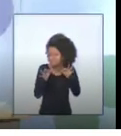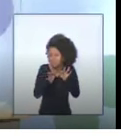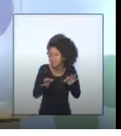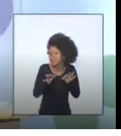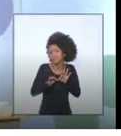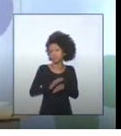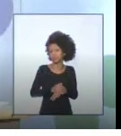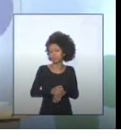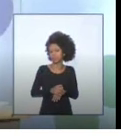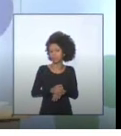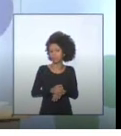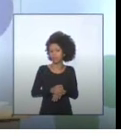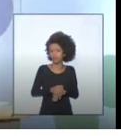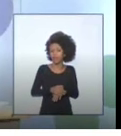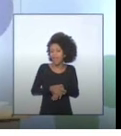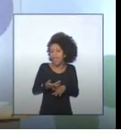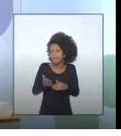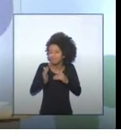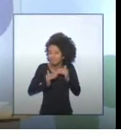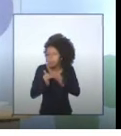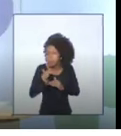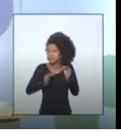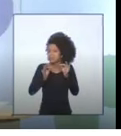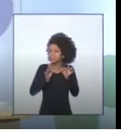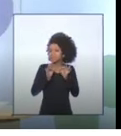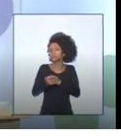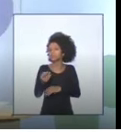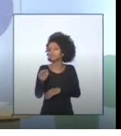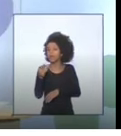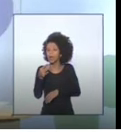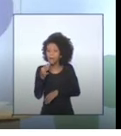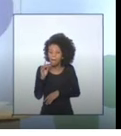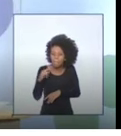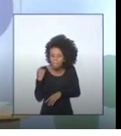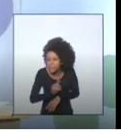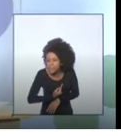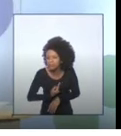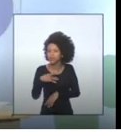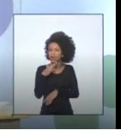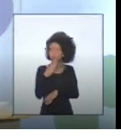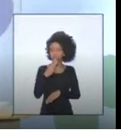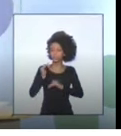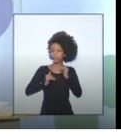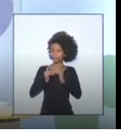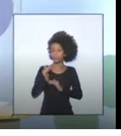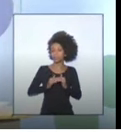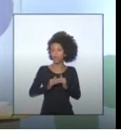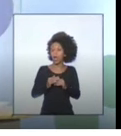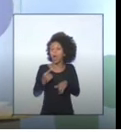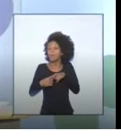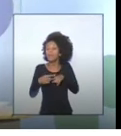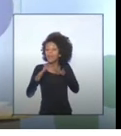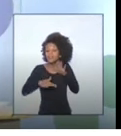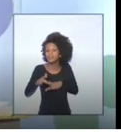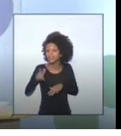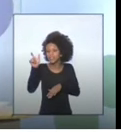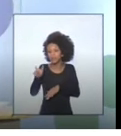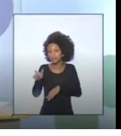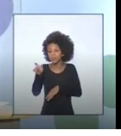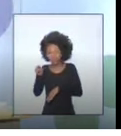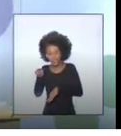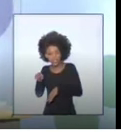conhecer quem está praticando, né? Às vezes a pessoa que pratica, ela já sofreu, como eu comentei lá atrás, alguma